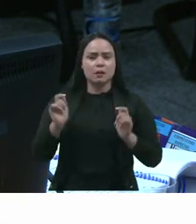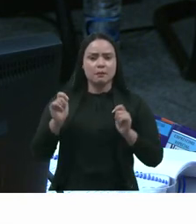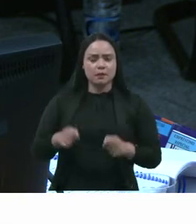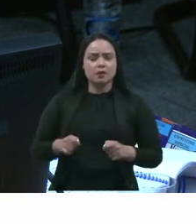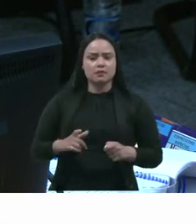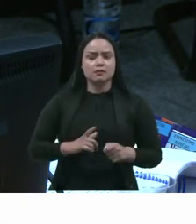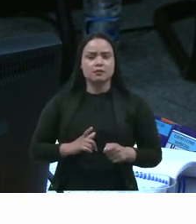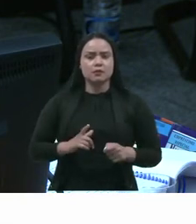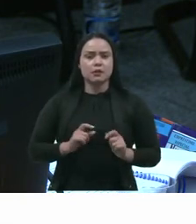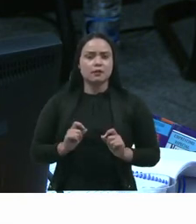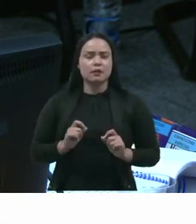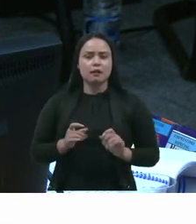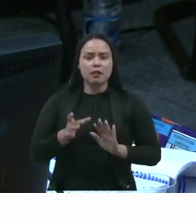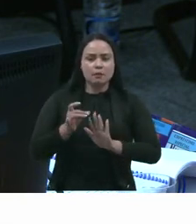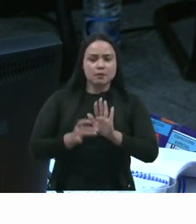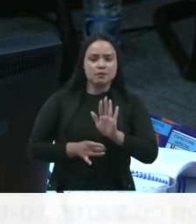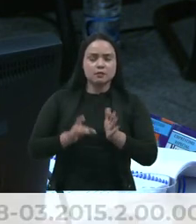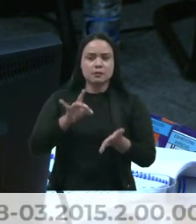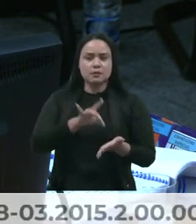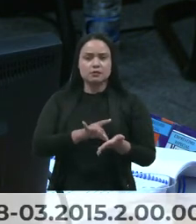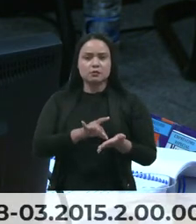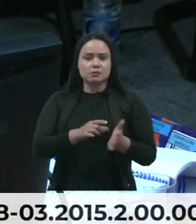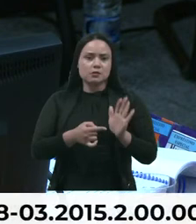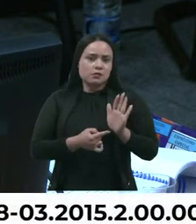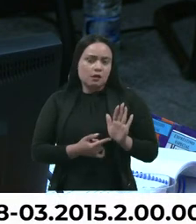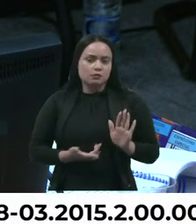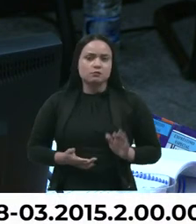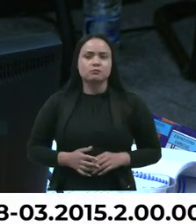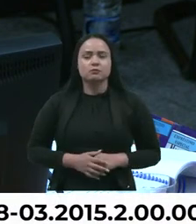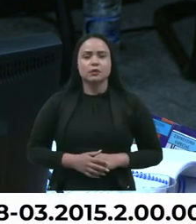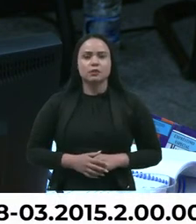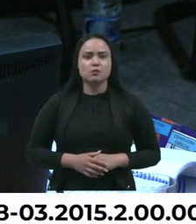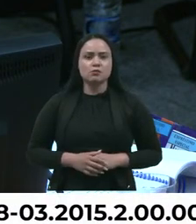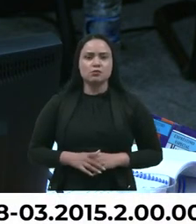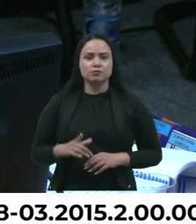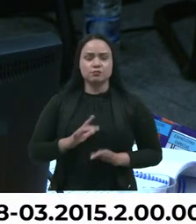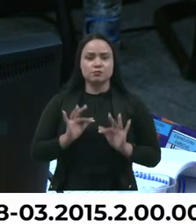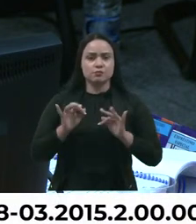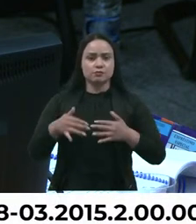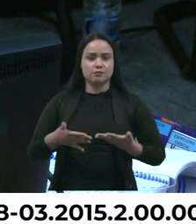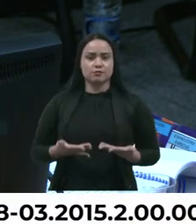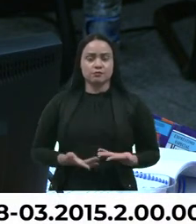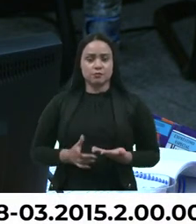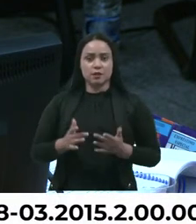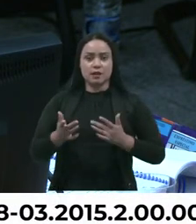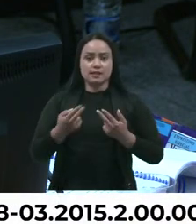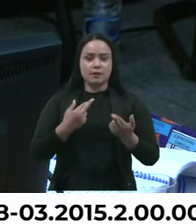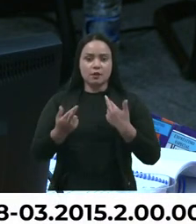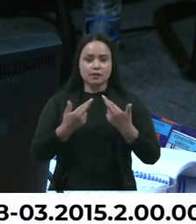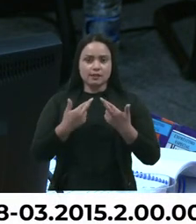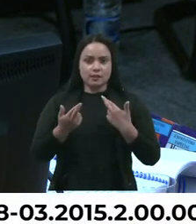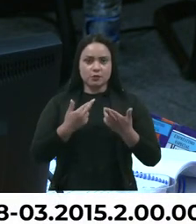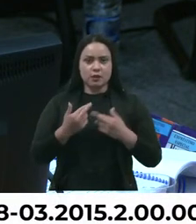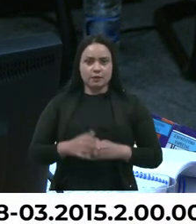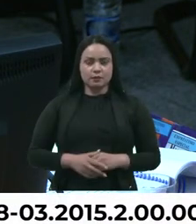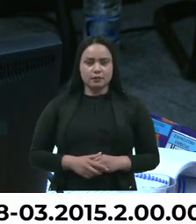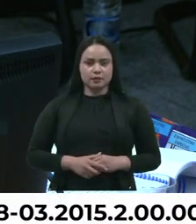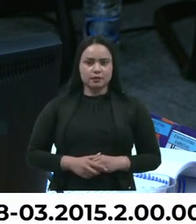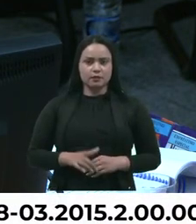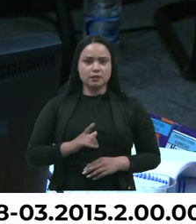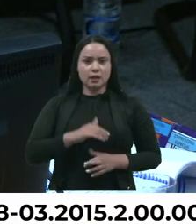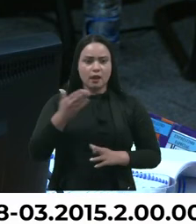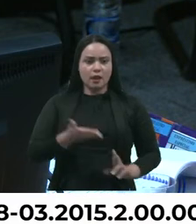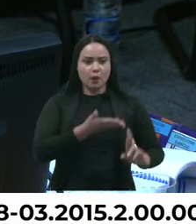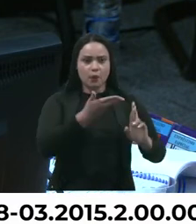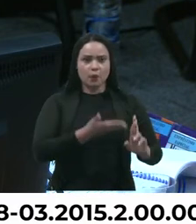elidir os elementos efetivamente considerados. Por fim, no tocante à suposta relação entre o advogado e o réu,